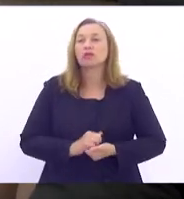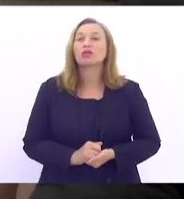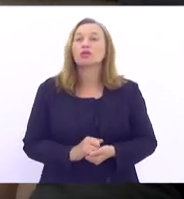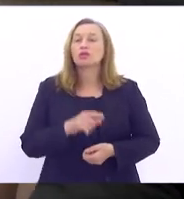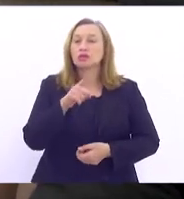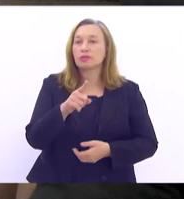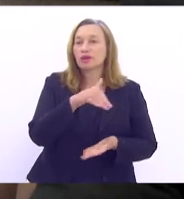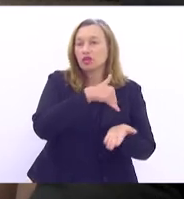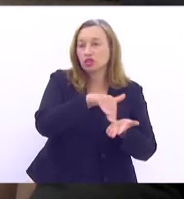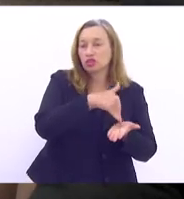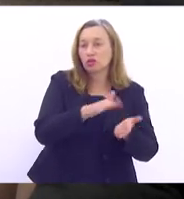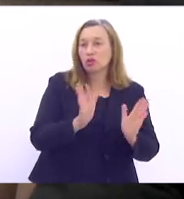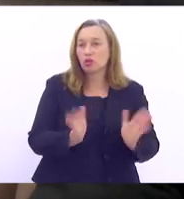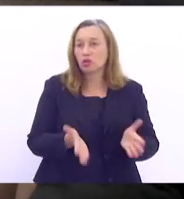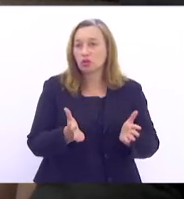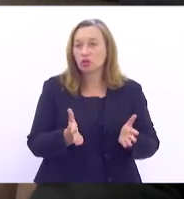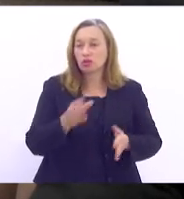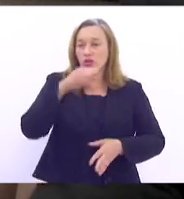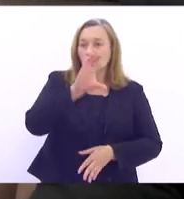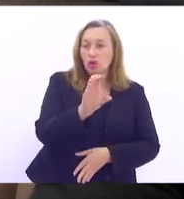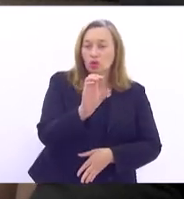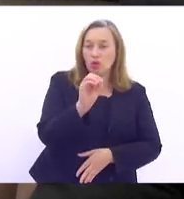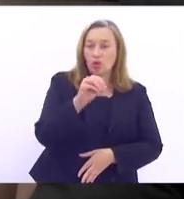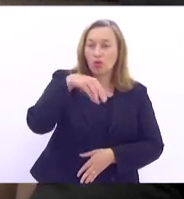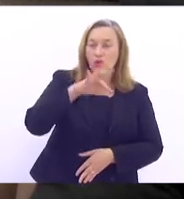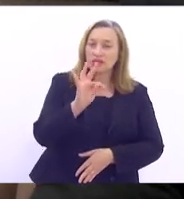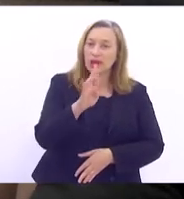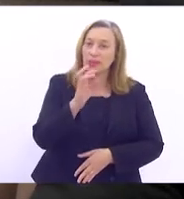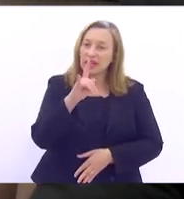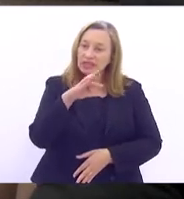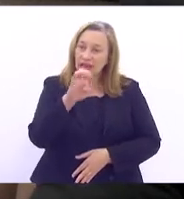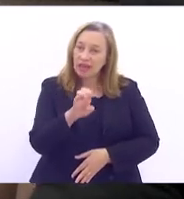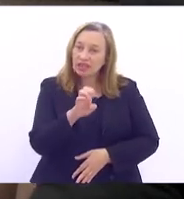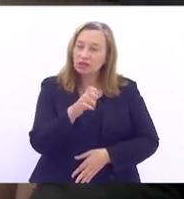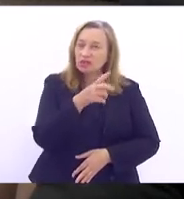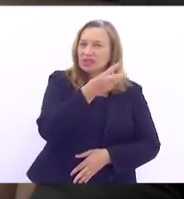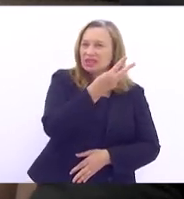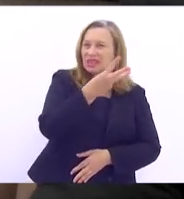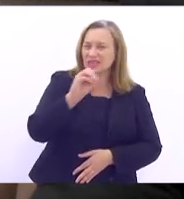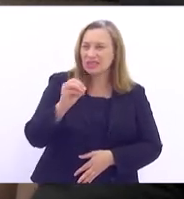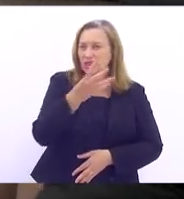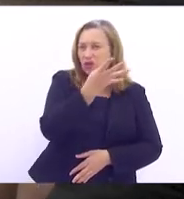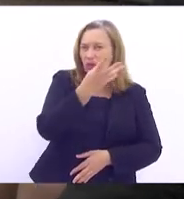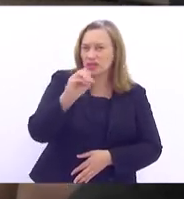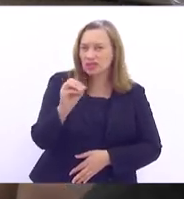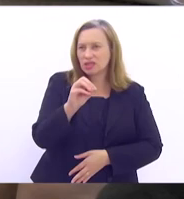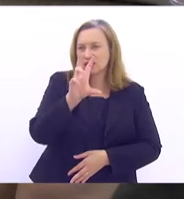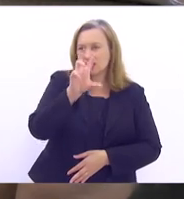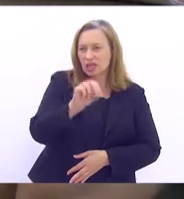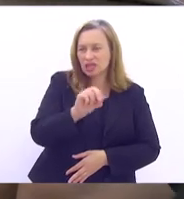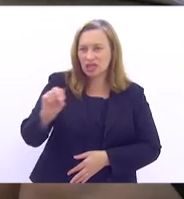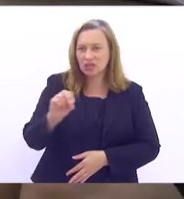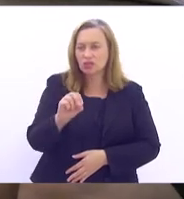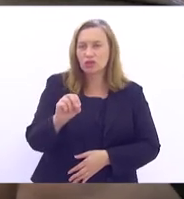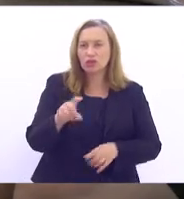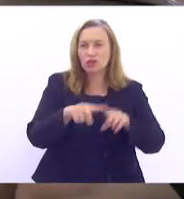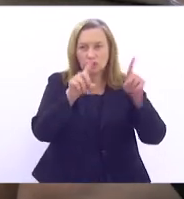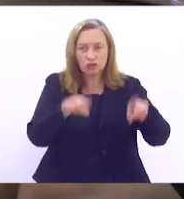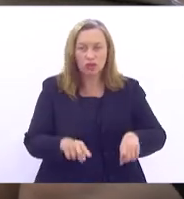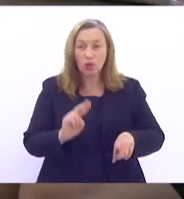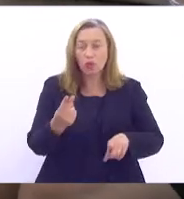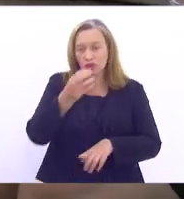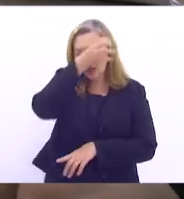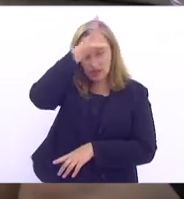pega um escritório hoje de contabilidade com 400, ou com 30, ou com 500 funcionários, com 500